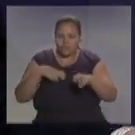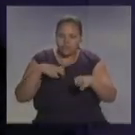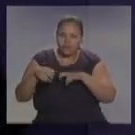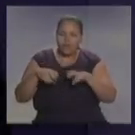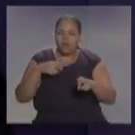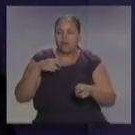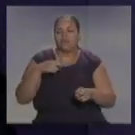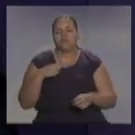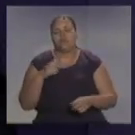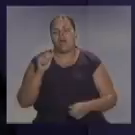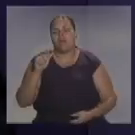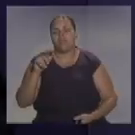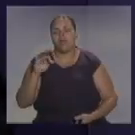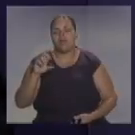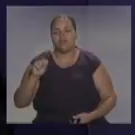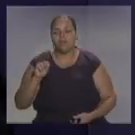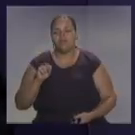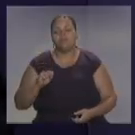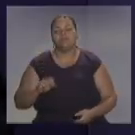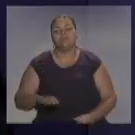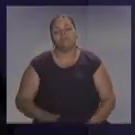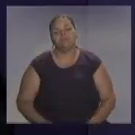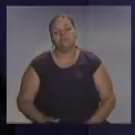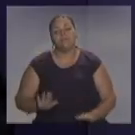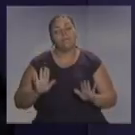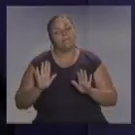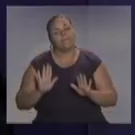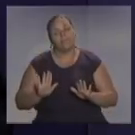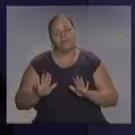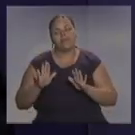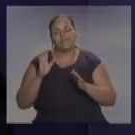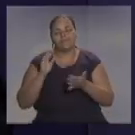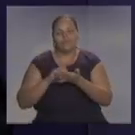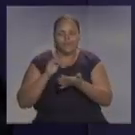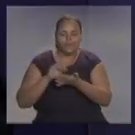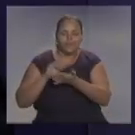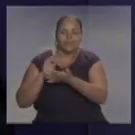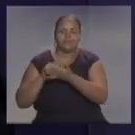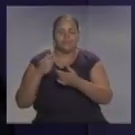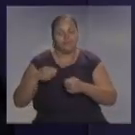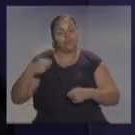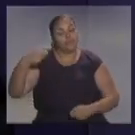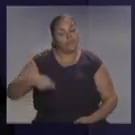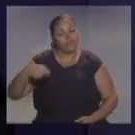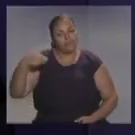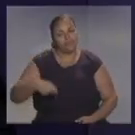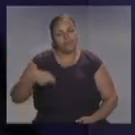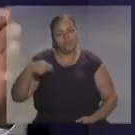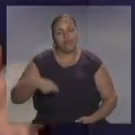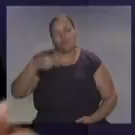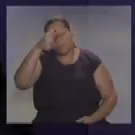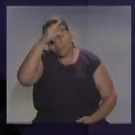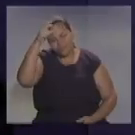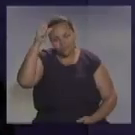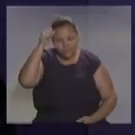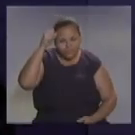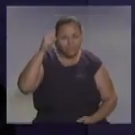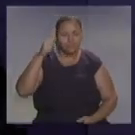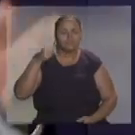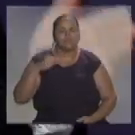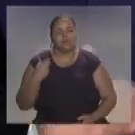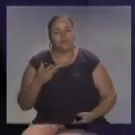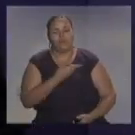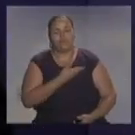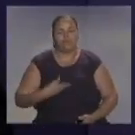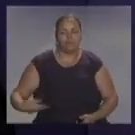aos atletas, assim, mas isso é um déficit muito grande. A gente tem que cobrar isso da prefeitura,